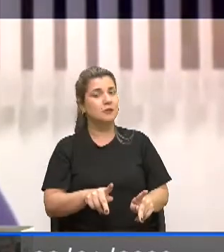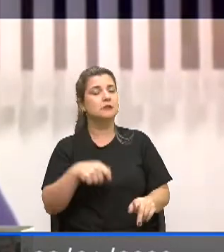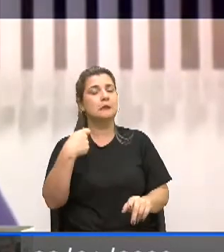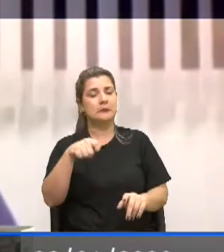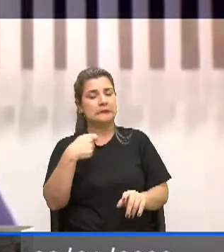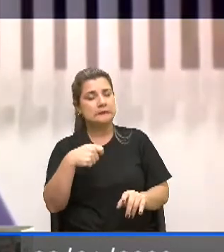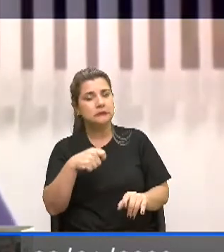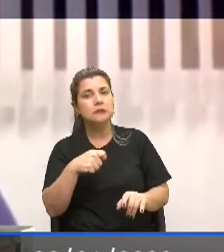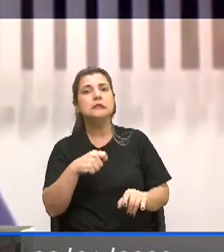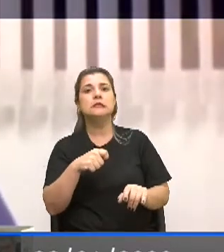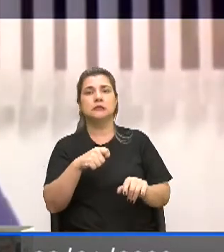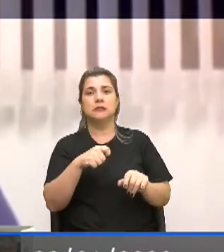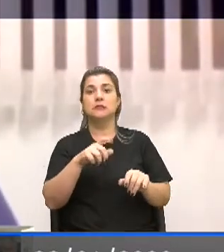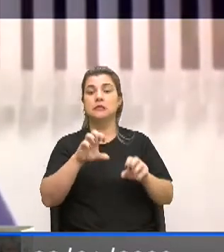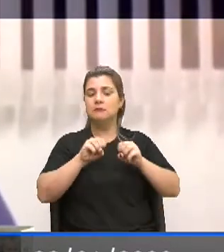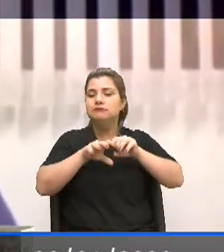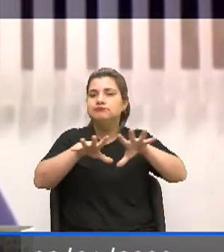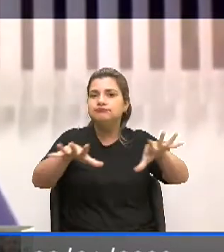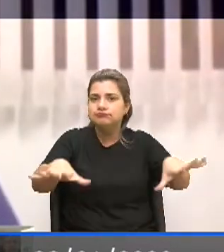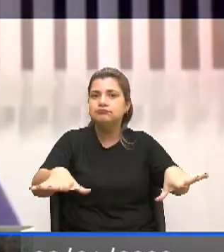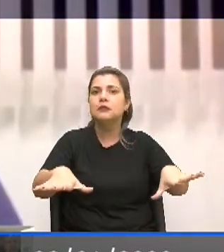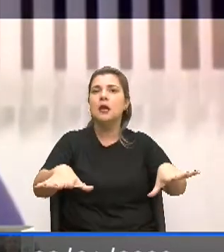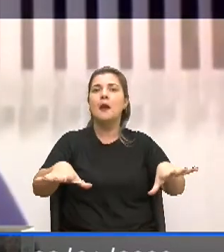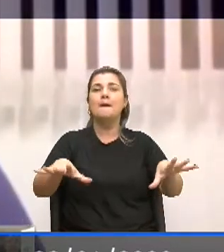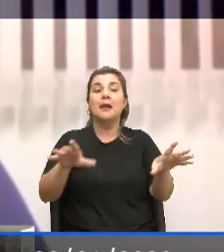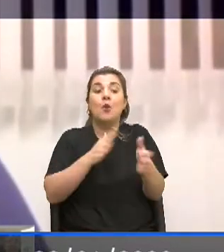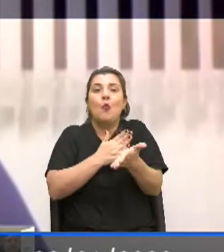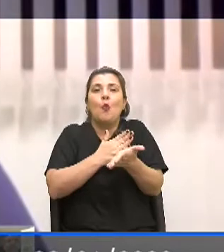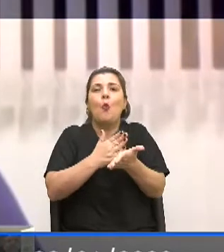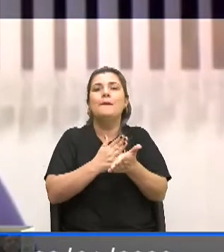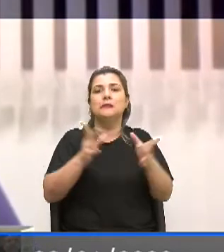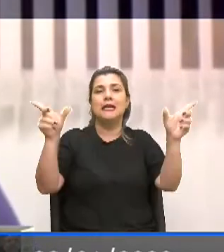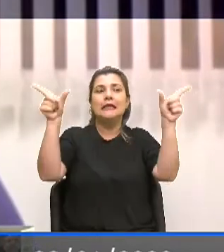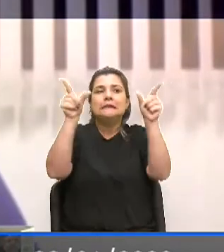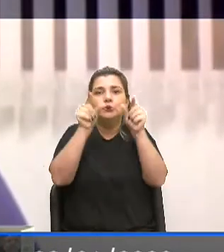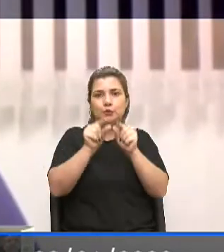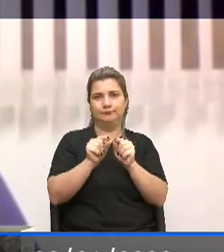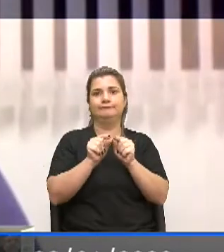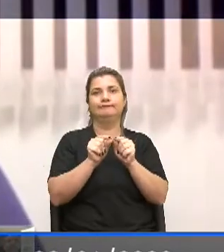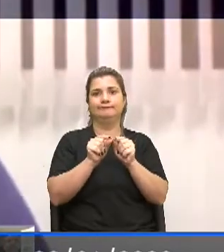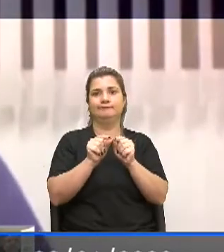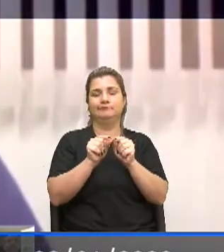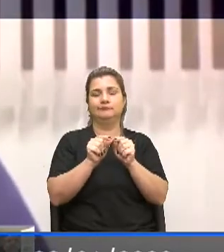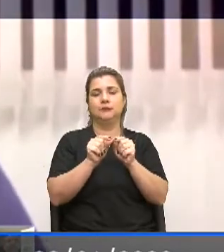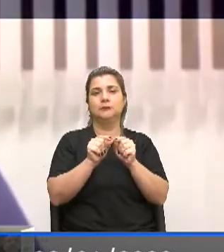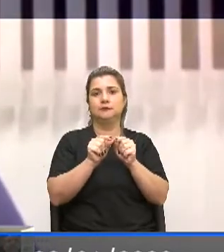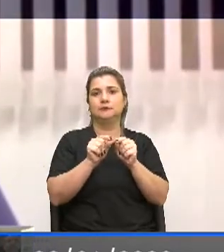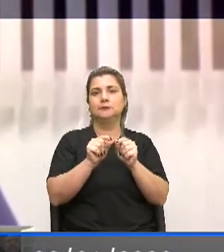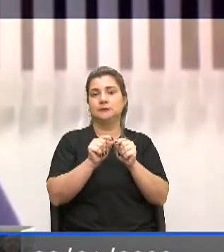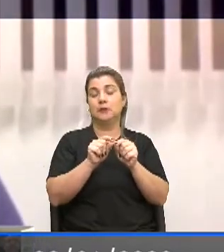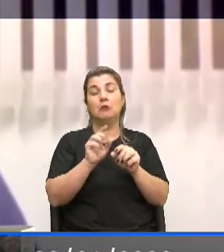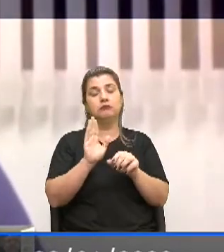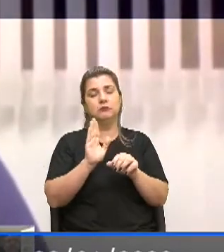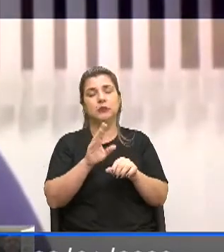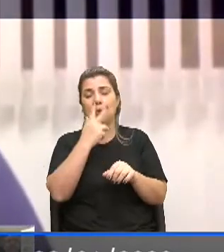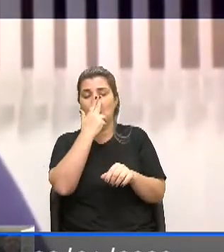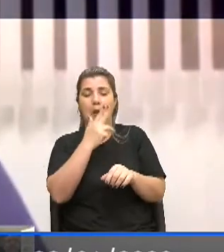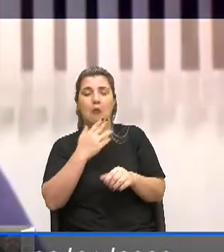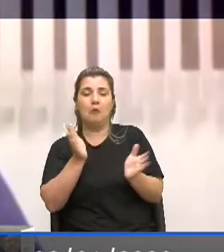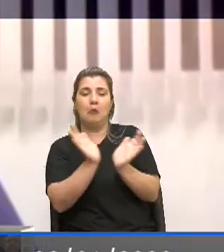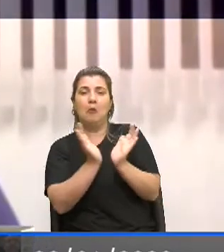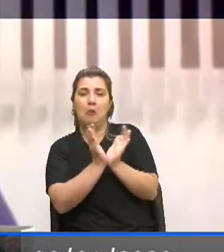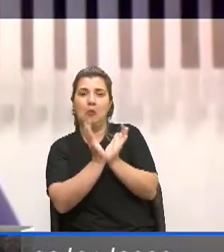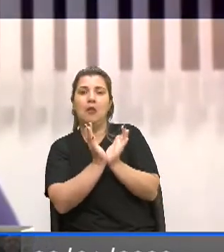começar a reduzir curva e nós termos a imunidade necessária. Então, como o Turra já falou, nós não estamos numa bolha,